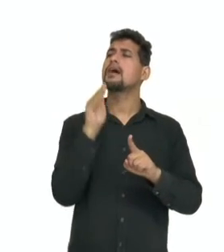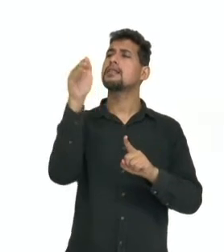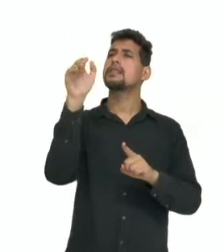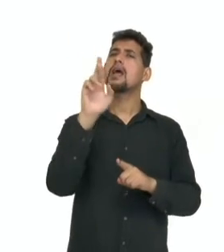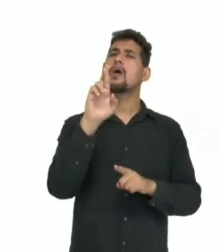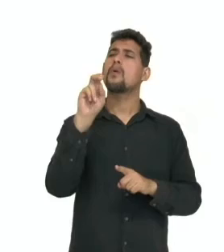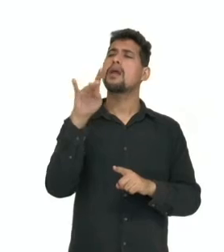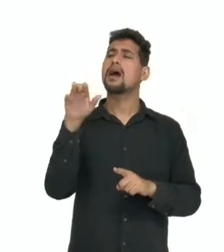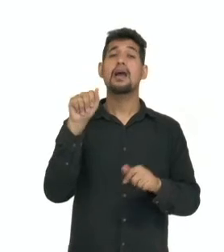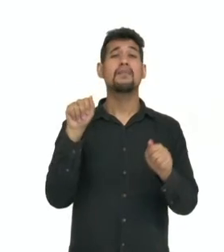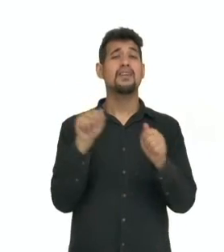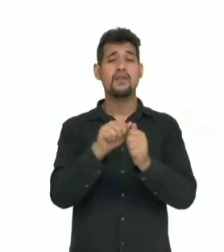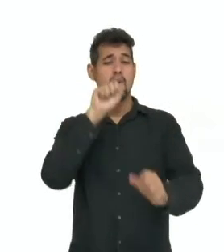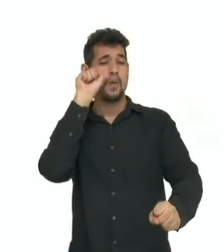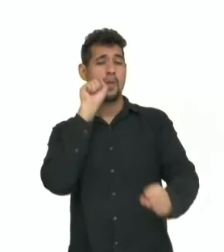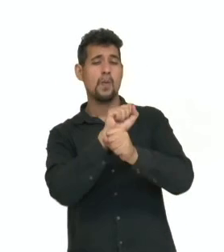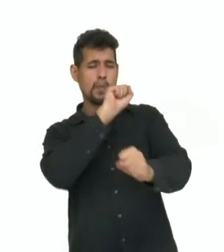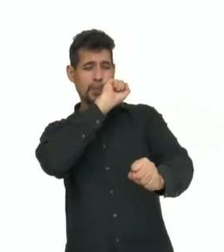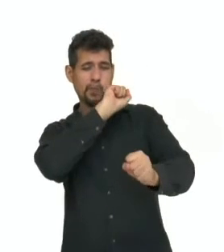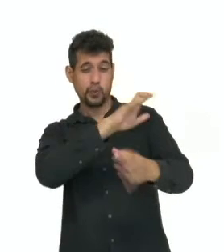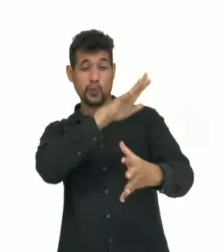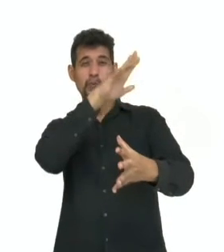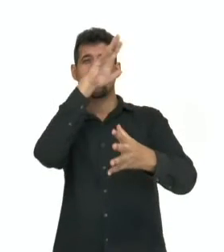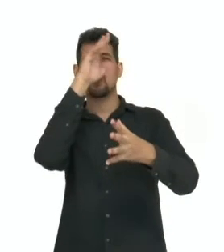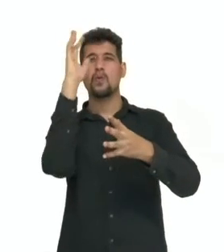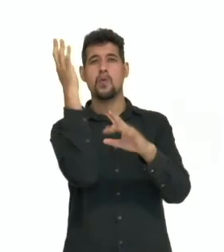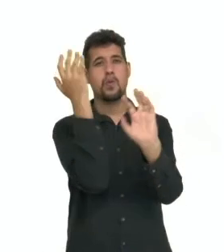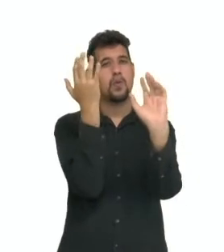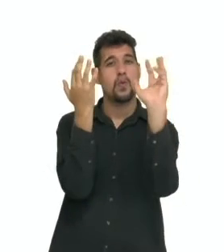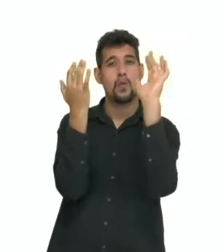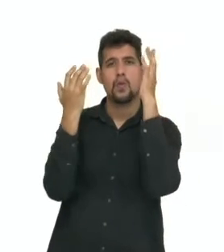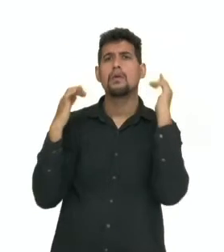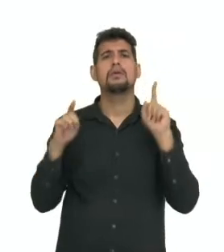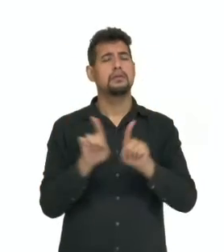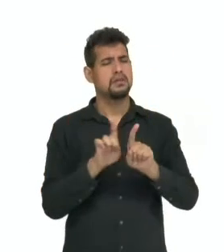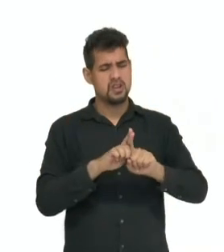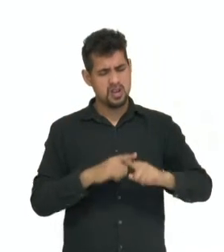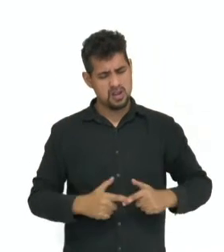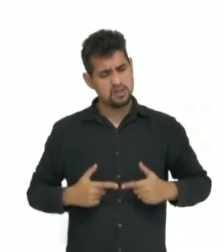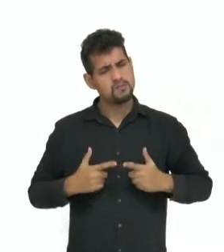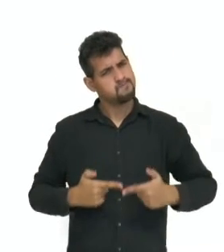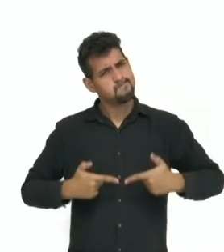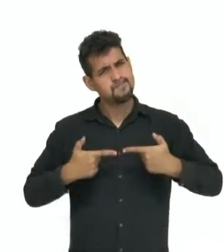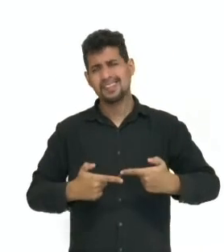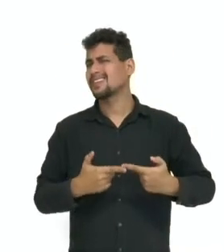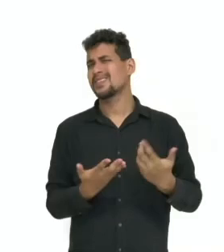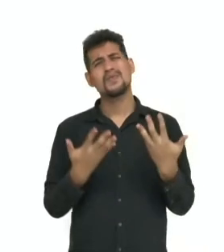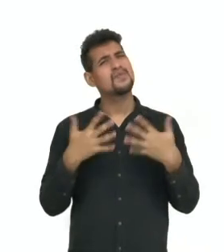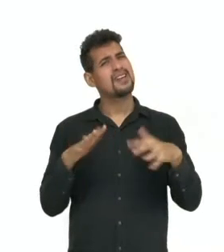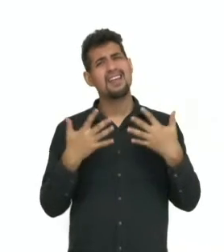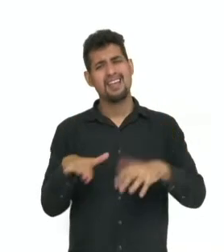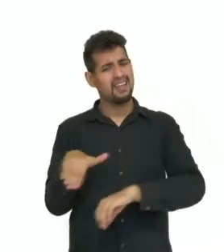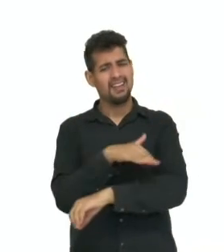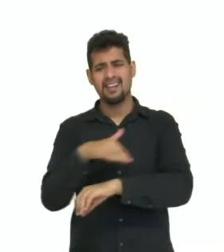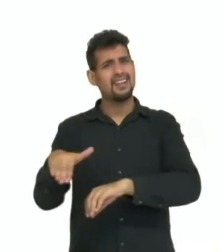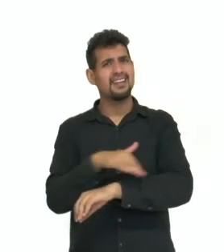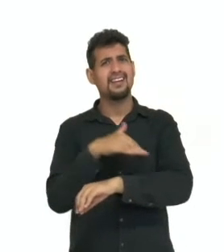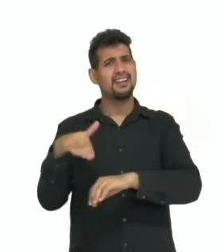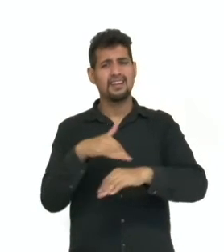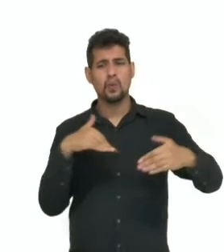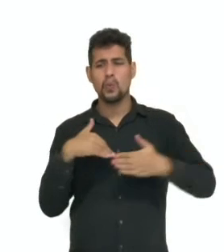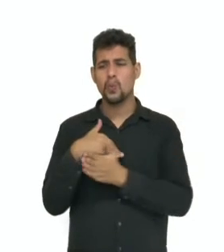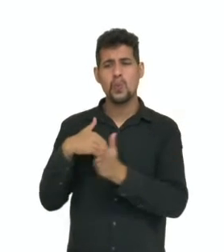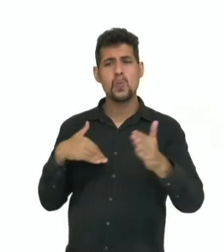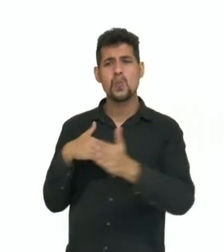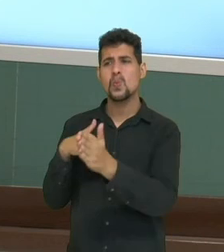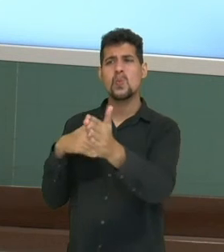jogado bombas em sua floresta. Eles eram guerreiros valorosos, não queriam que a estrada atravessasse suas terras.